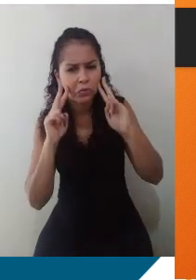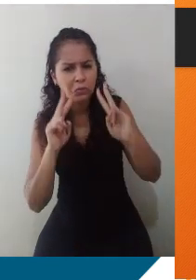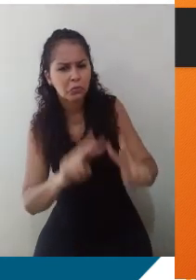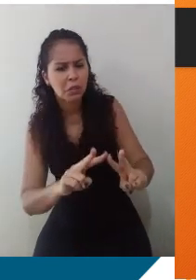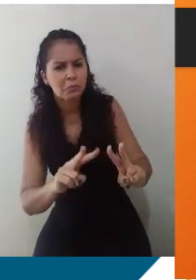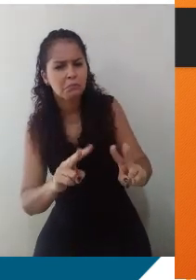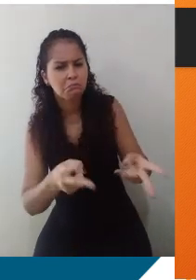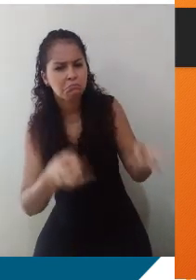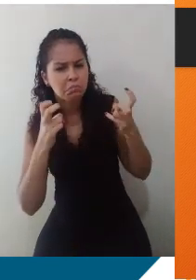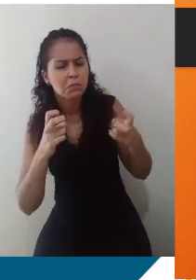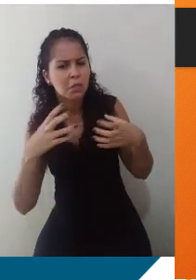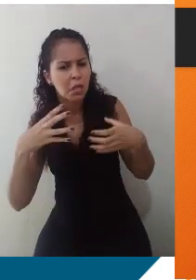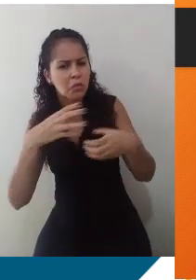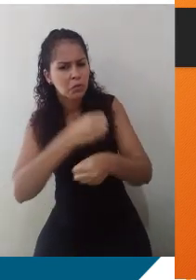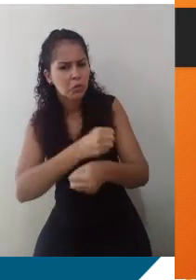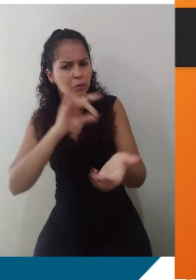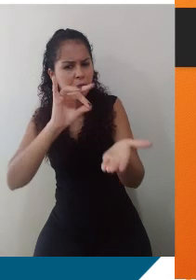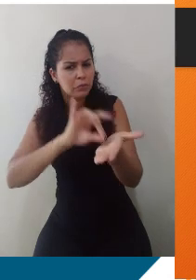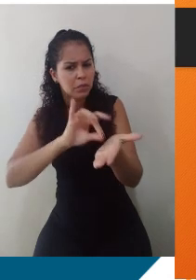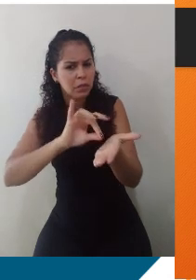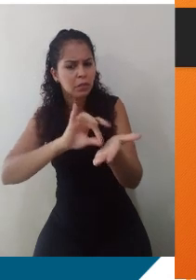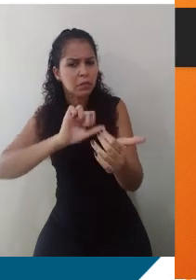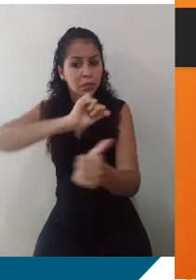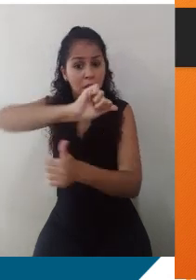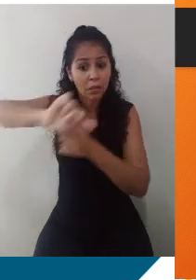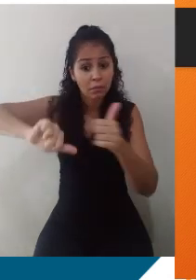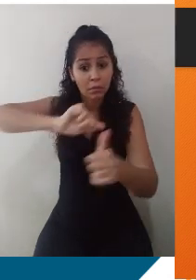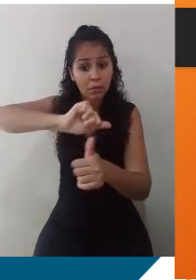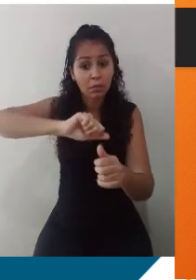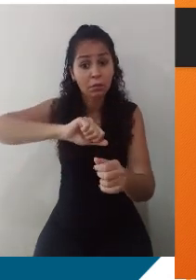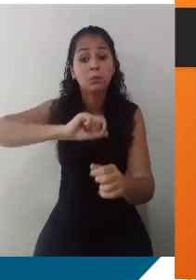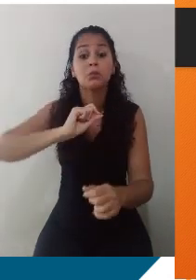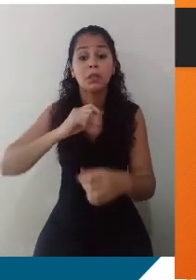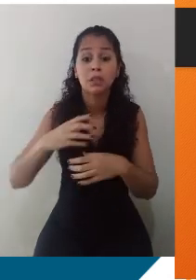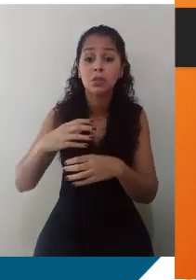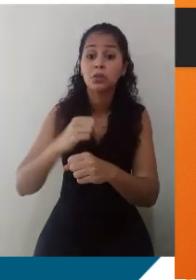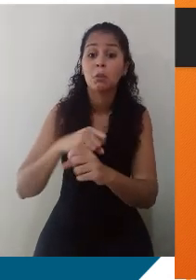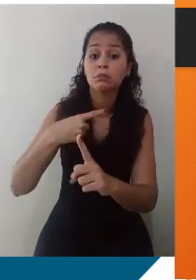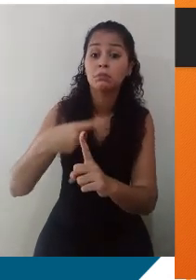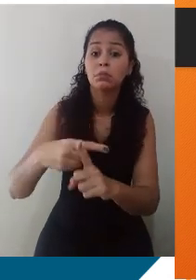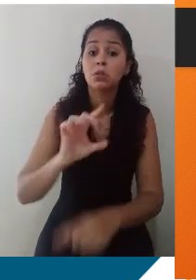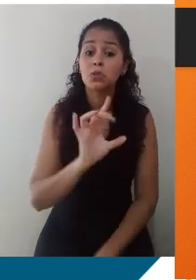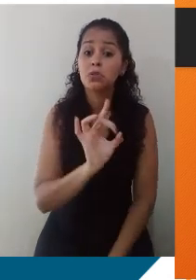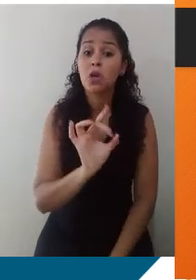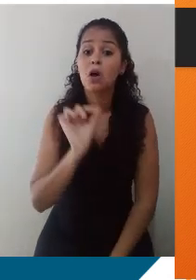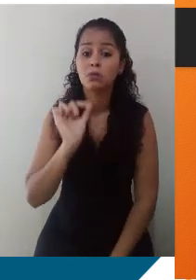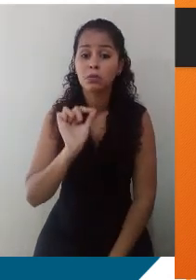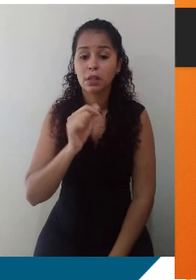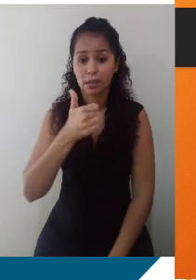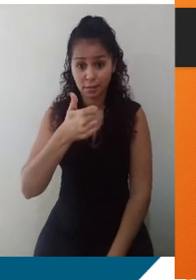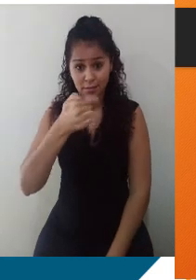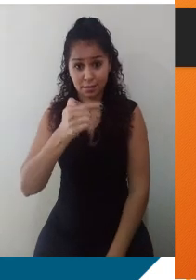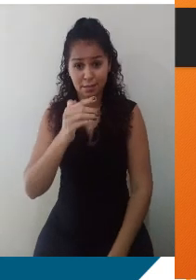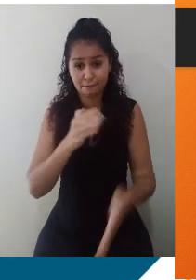de ver que a nossa soma original foi transformada numa soma exclusivamente formada